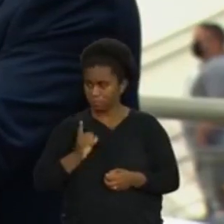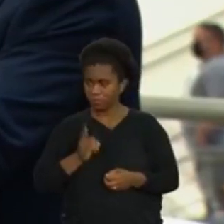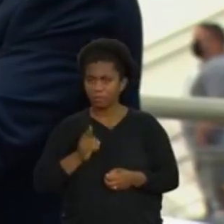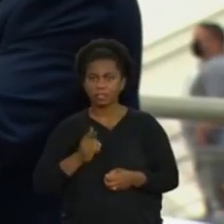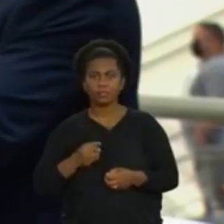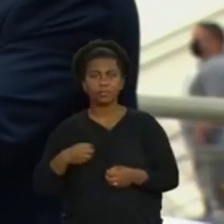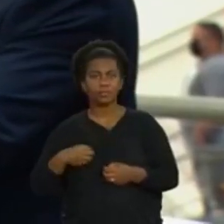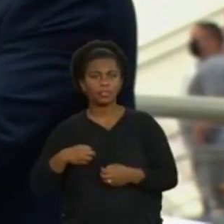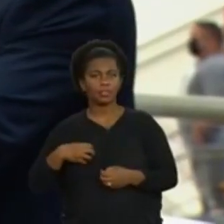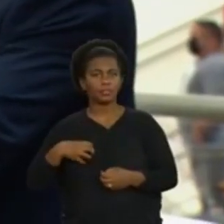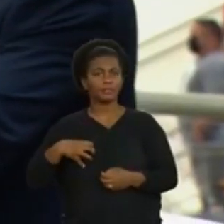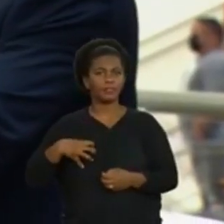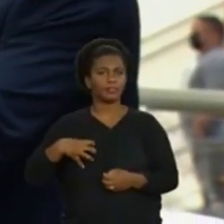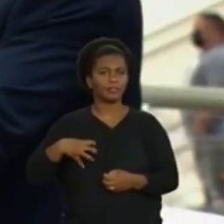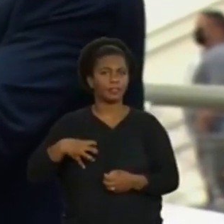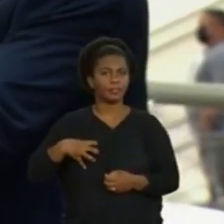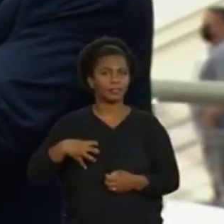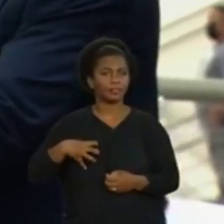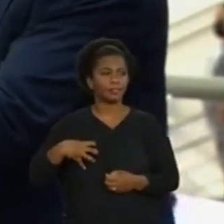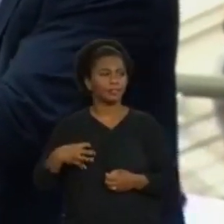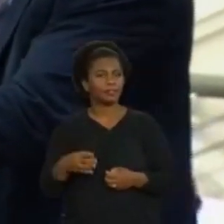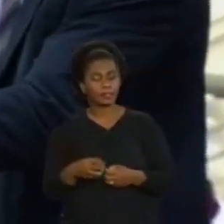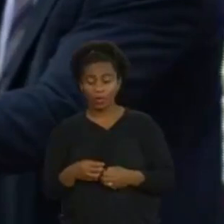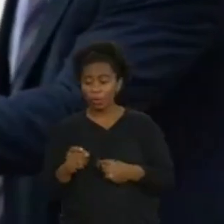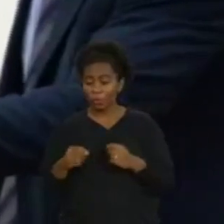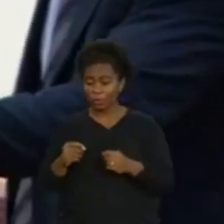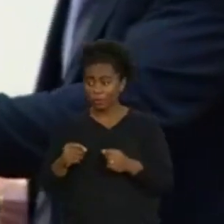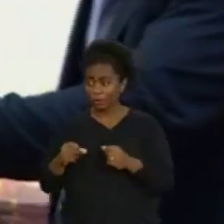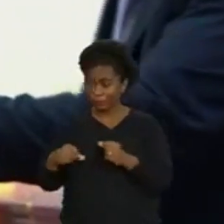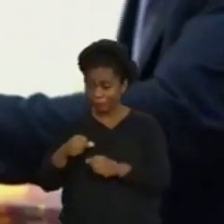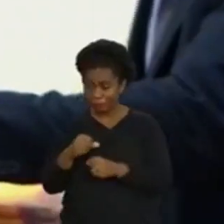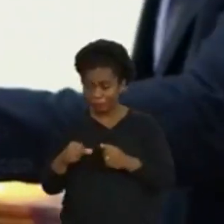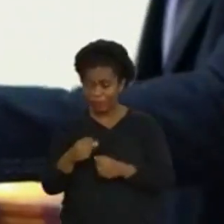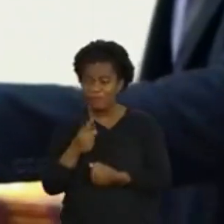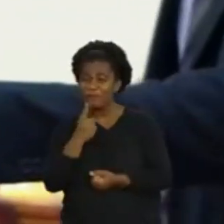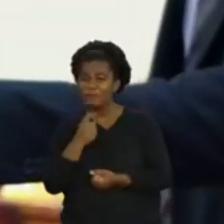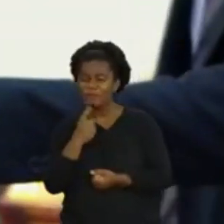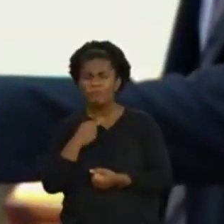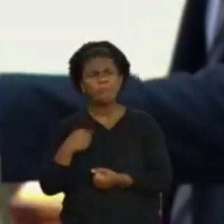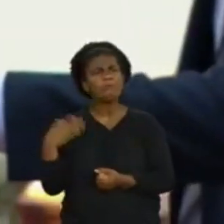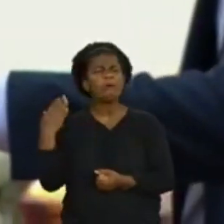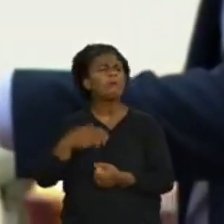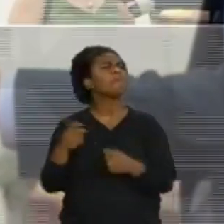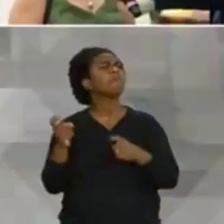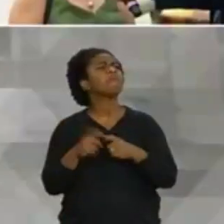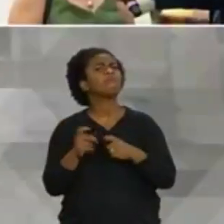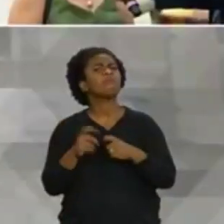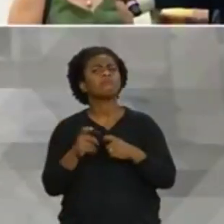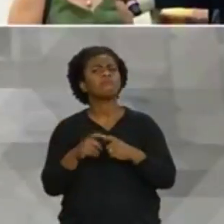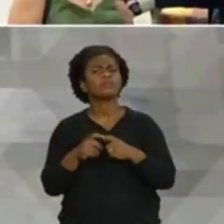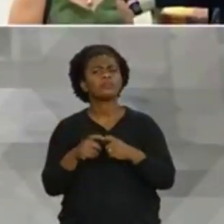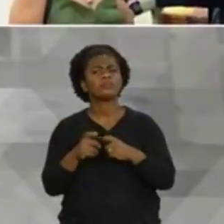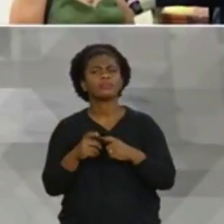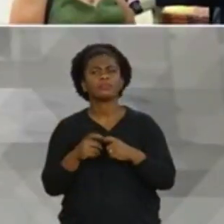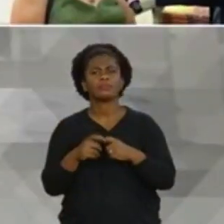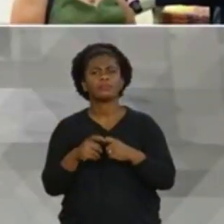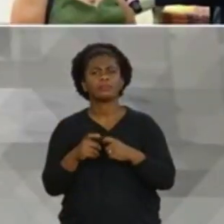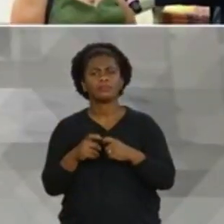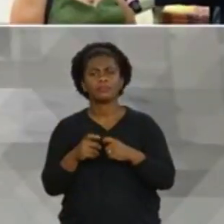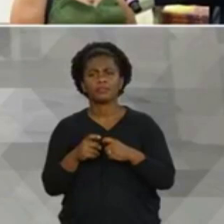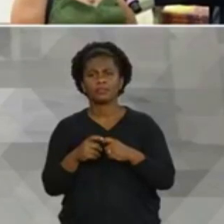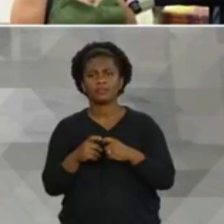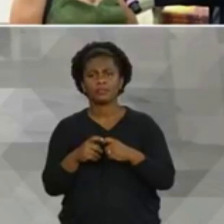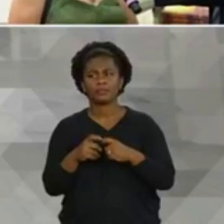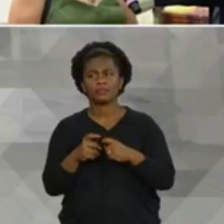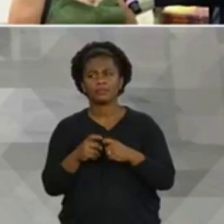nódulo, ele desenvolveu, ficou vermelho, e fui ao médico, eu falei, eu vou ao médico, fui, e chegou